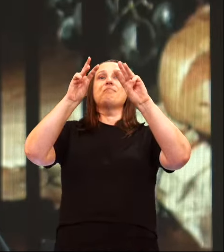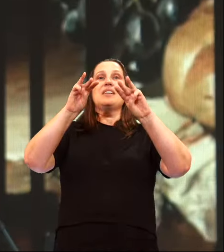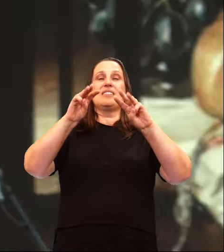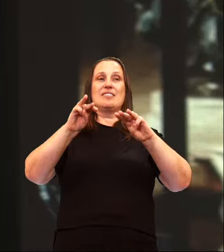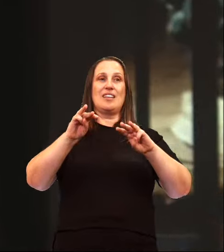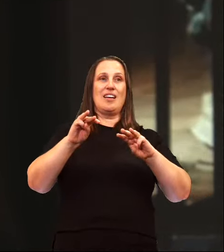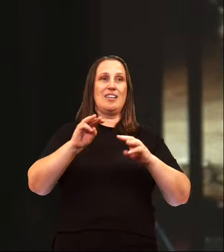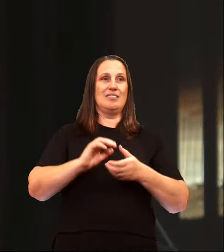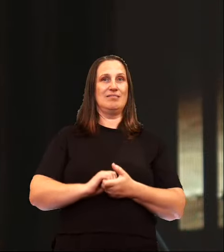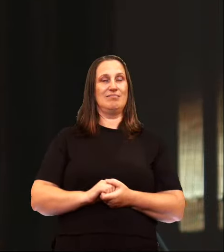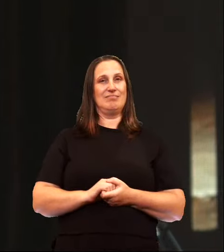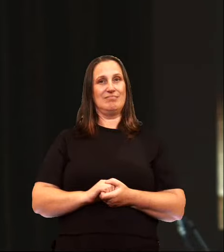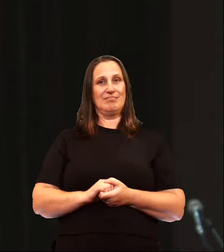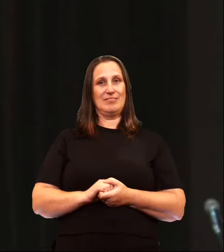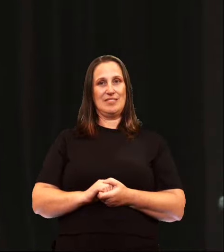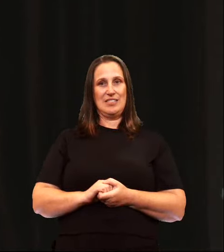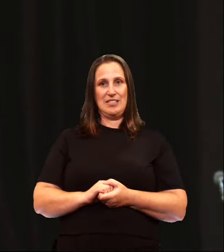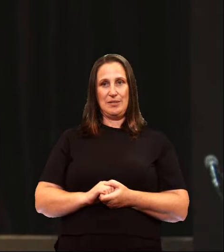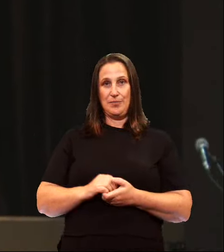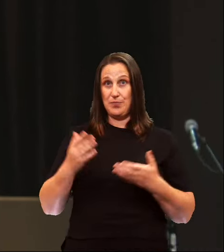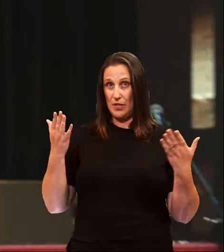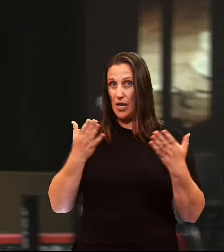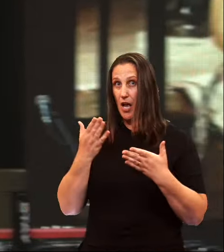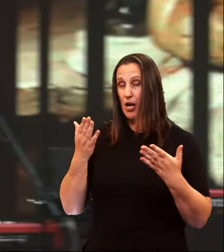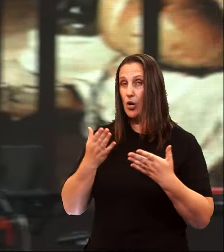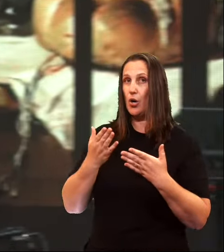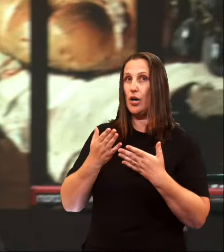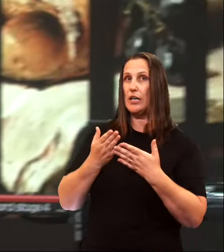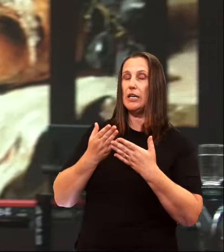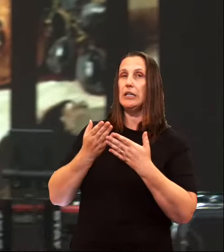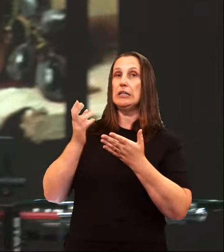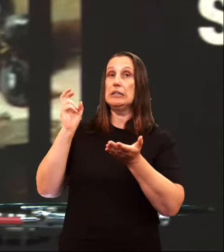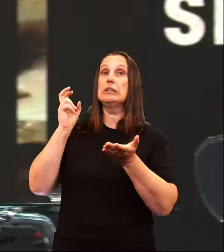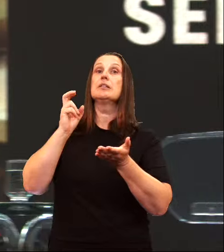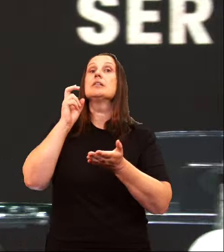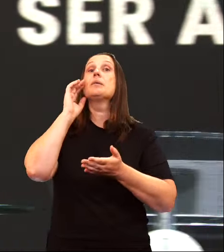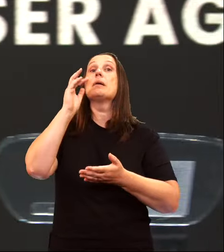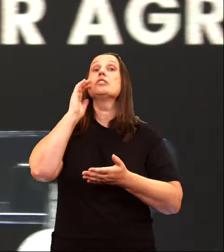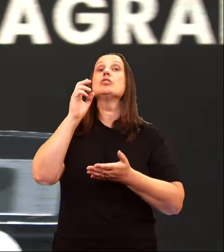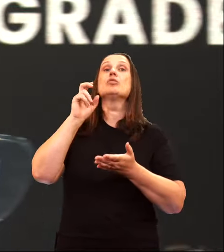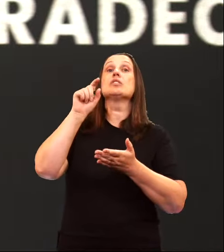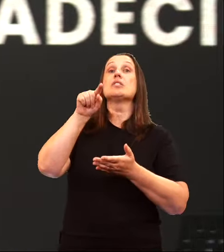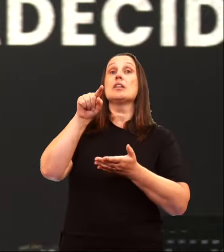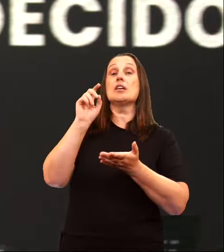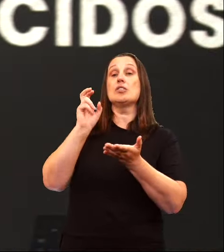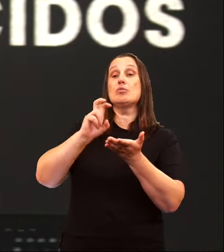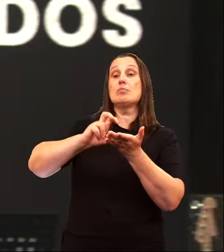Agora, deixa eu deixar a história pior. Imagina você acorda de manhã e você fala assim: